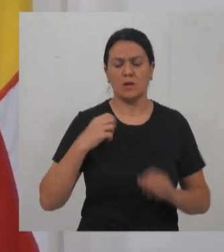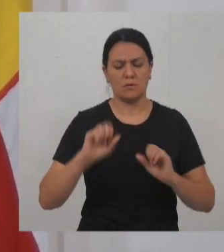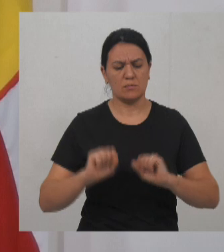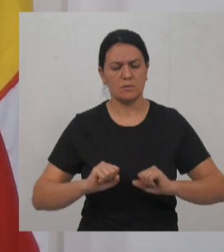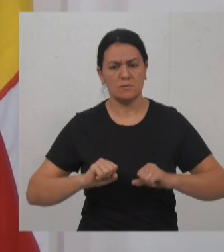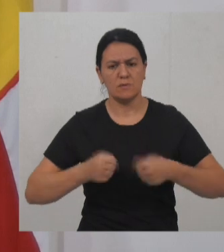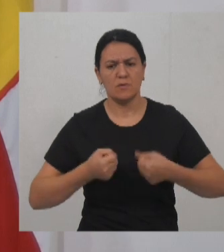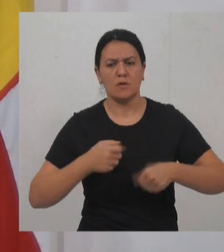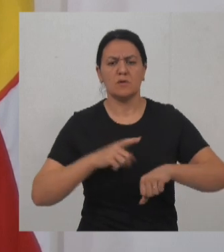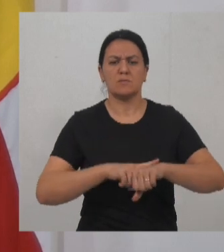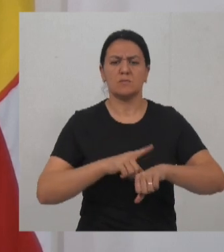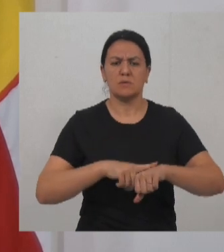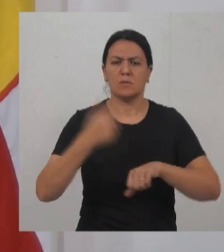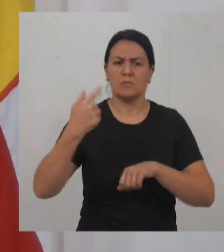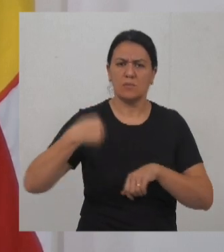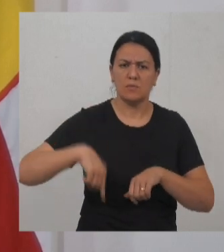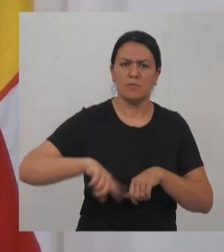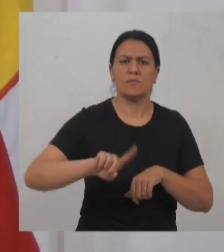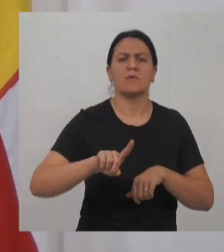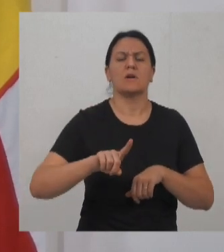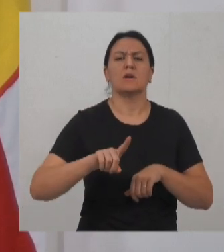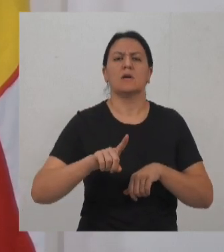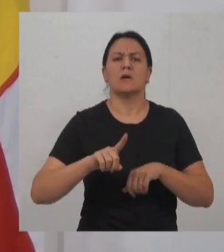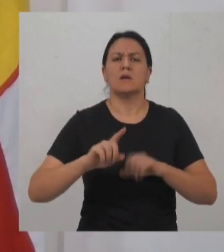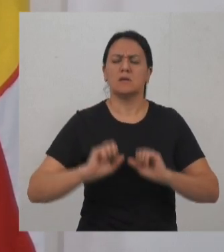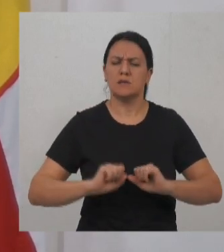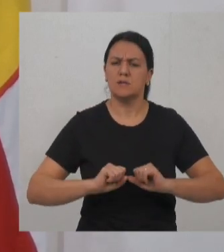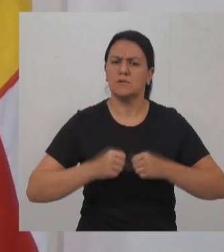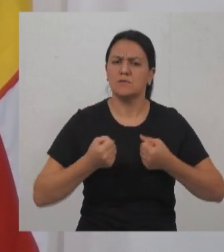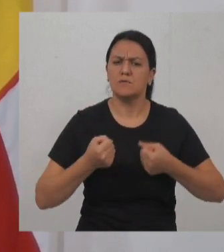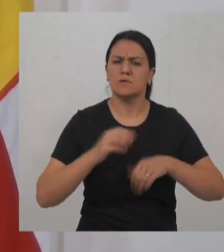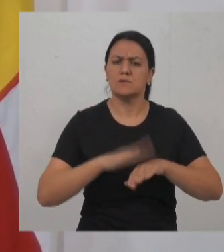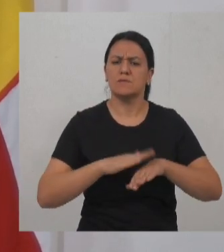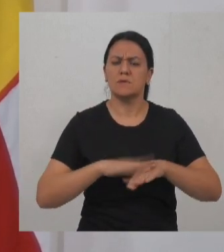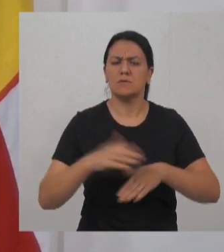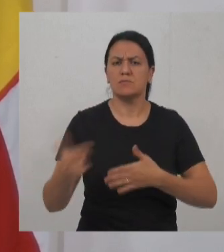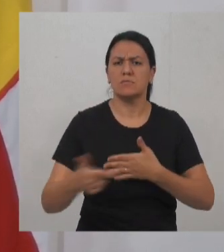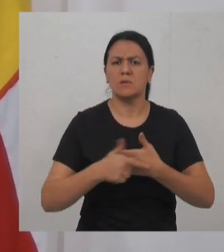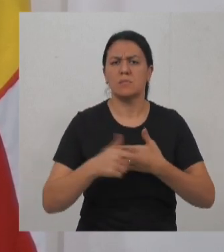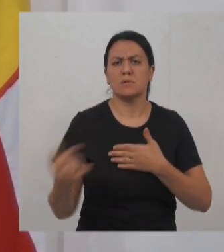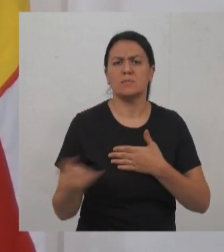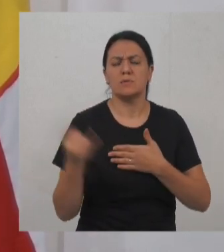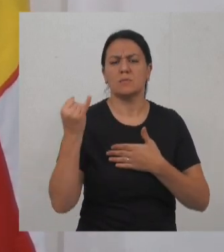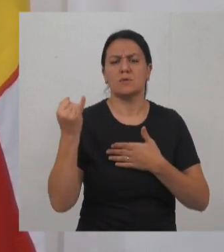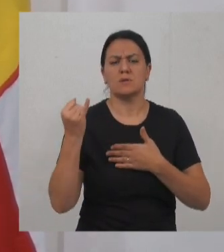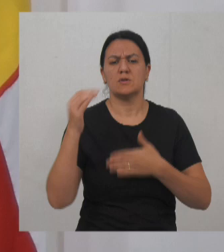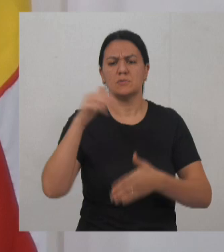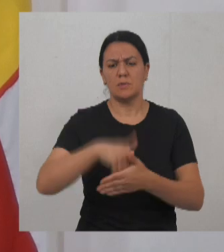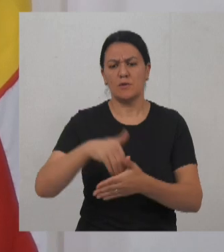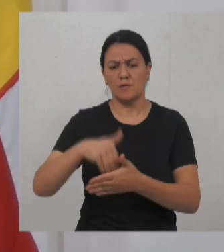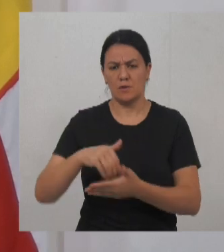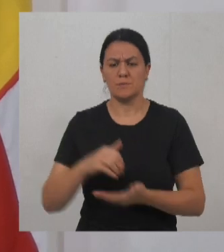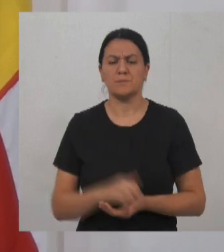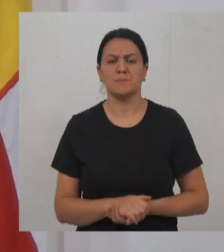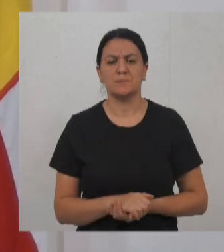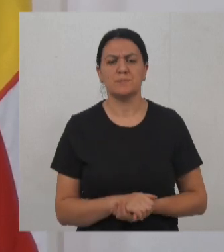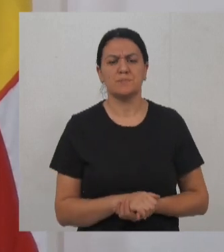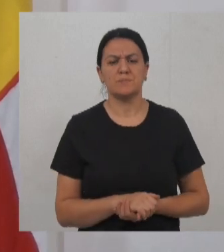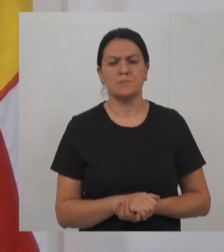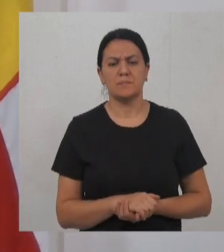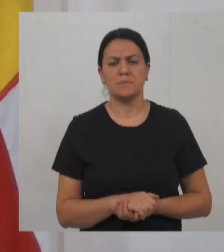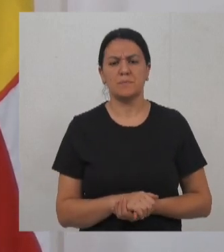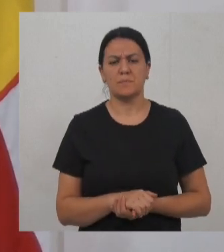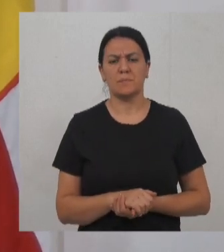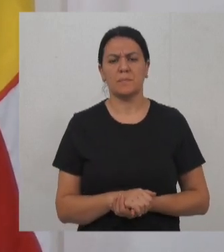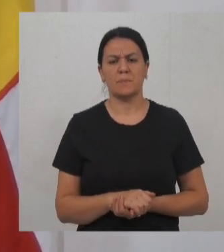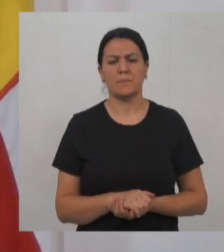tempo e esforço de forma incansável e responsável, desempenhando papel essencial para o sucesso do processo eleitoral. Então, eu queria